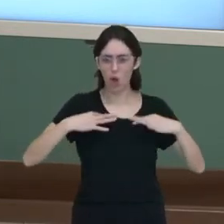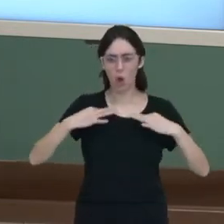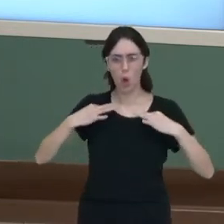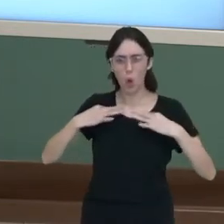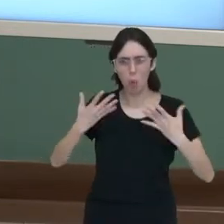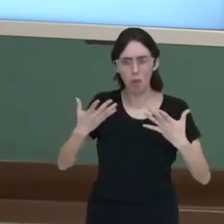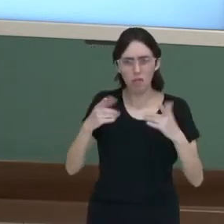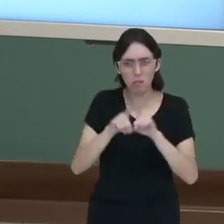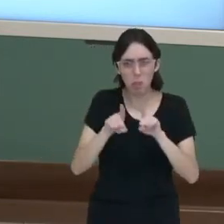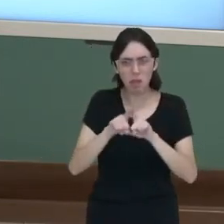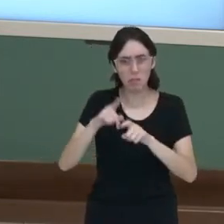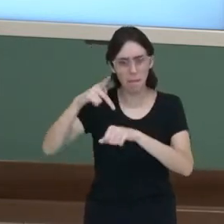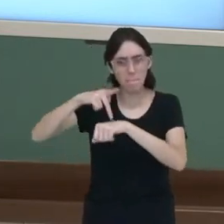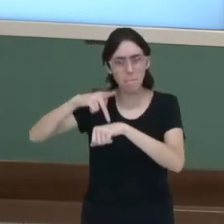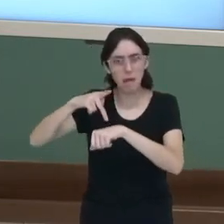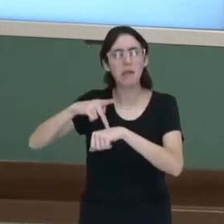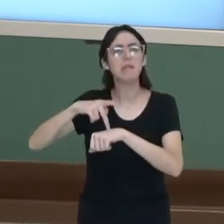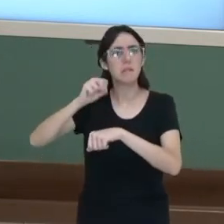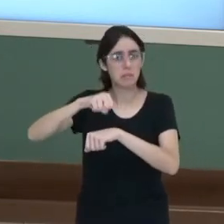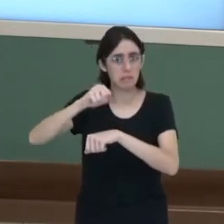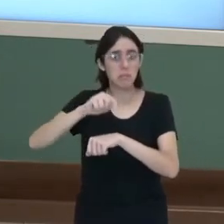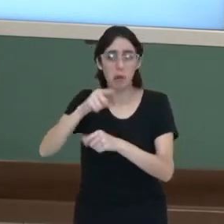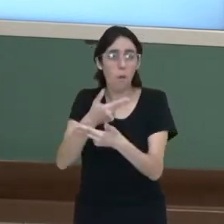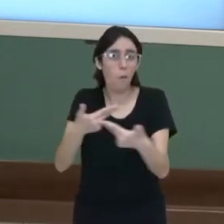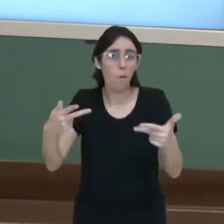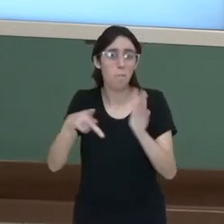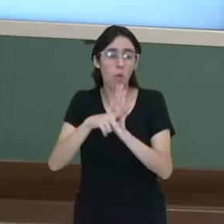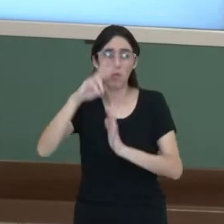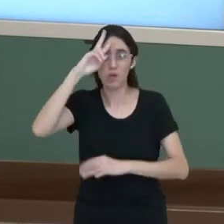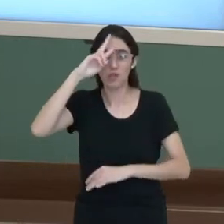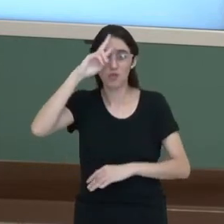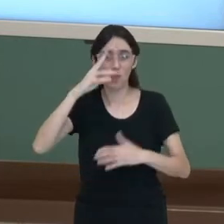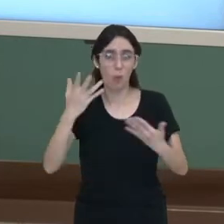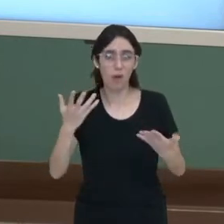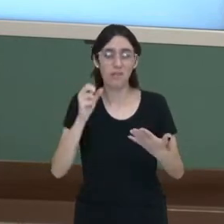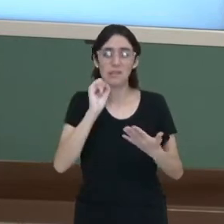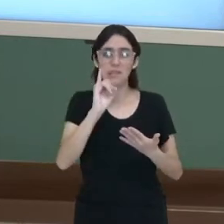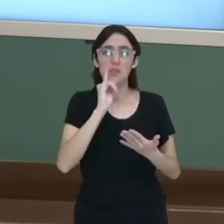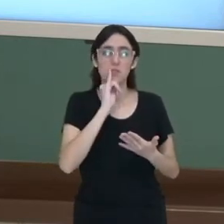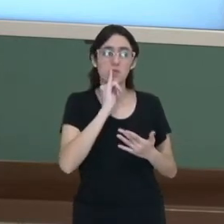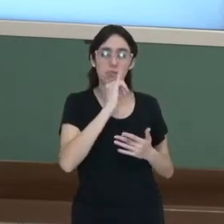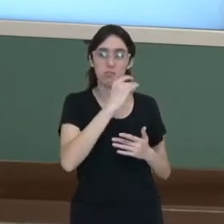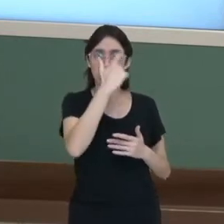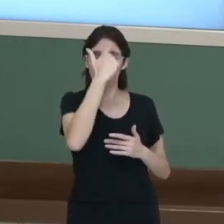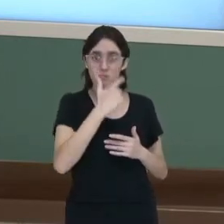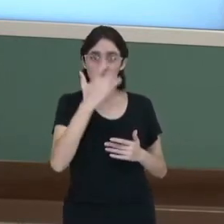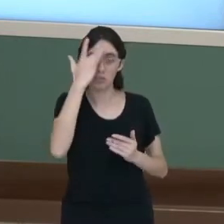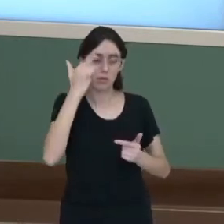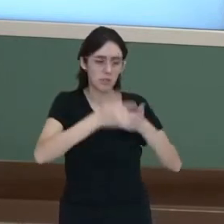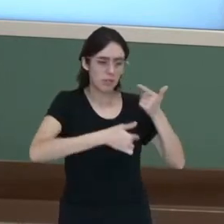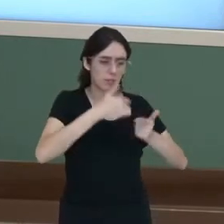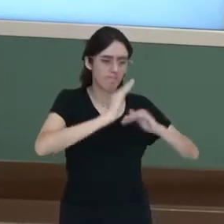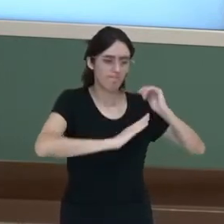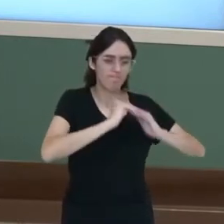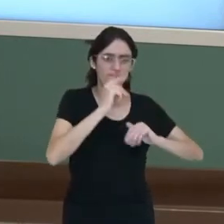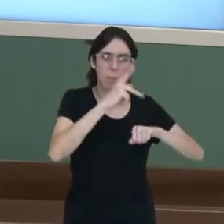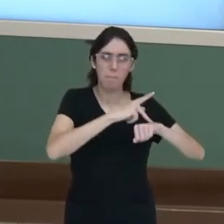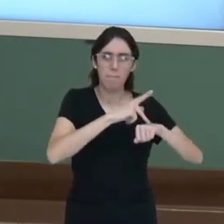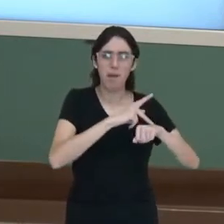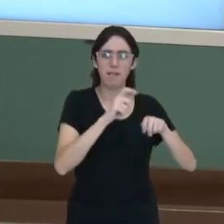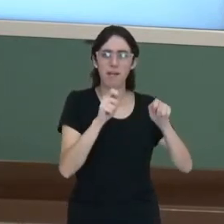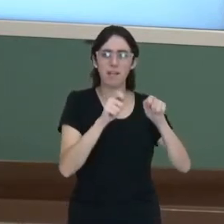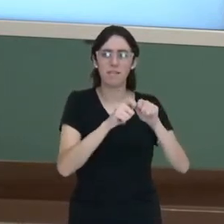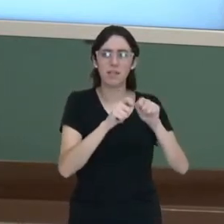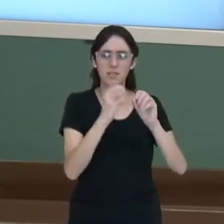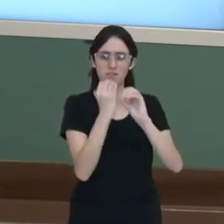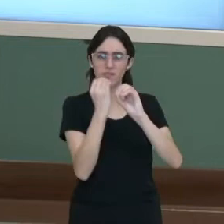pedra? Claro, depende. Se for um trabalho humano, né, uma confeccionada, uma ponta de lança, claro